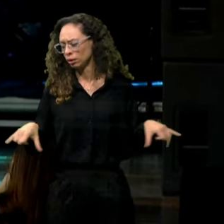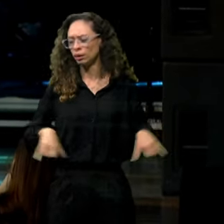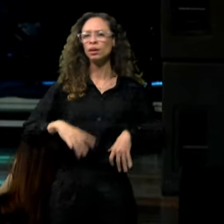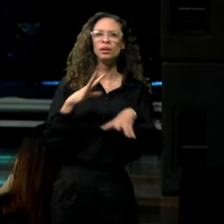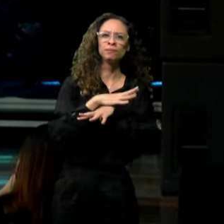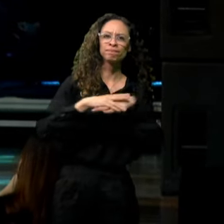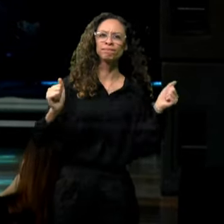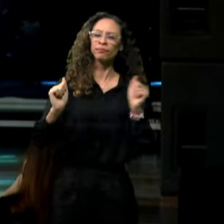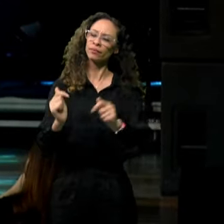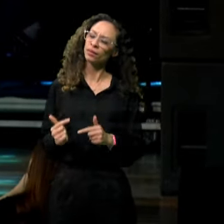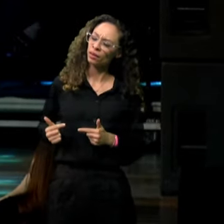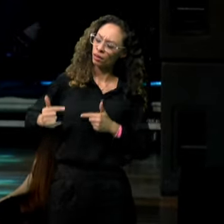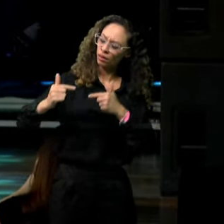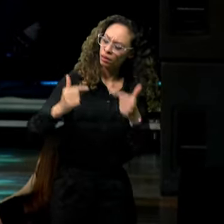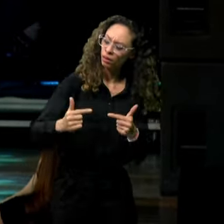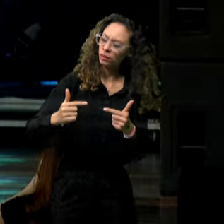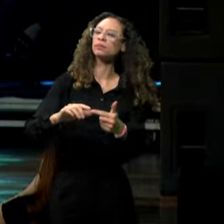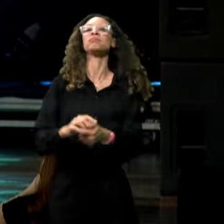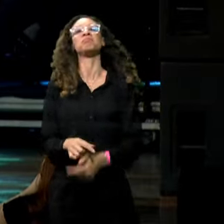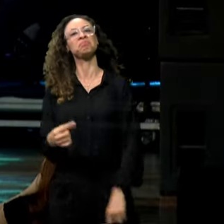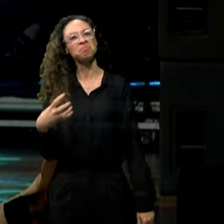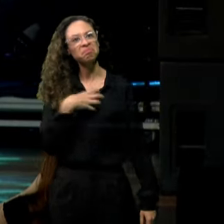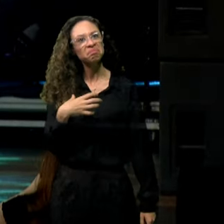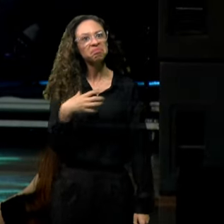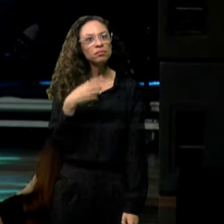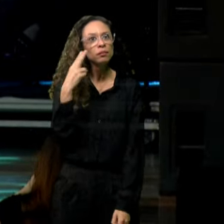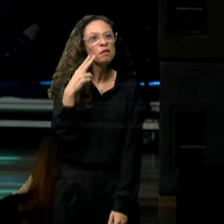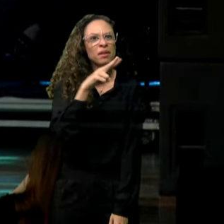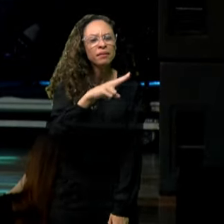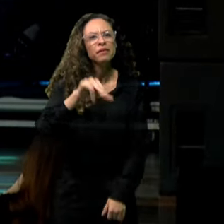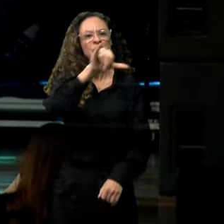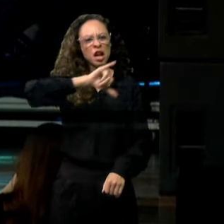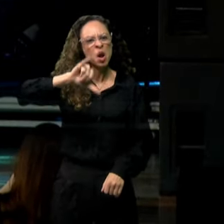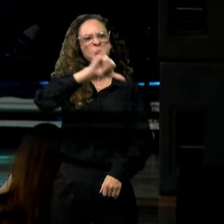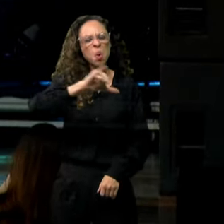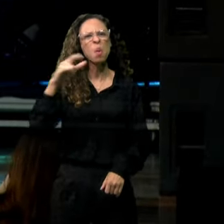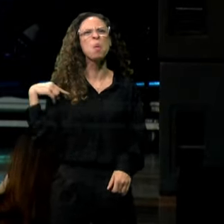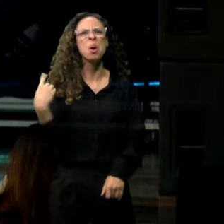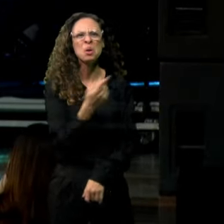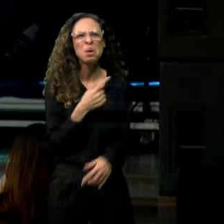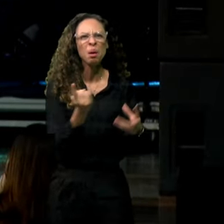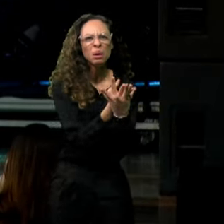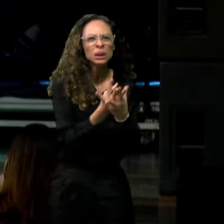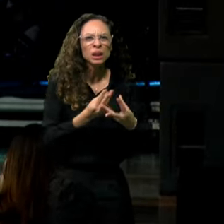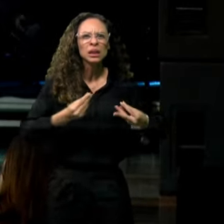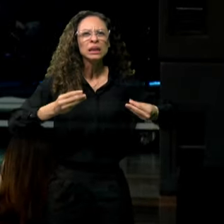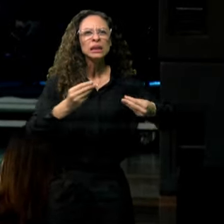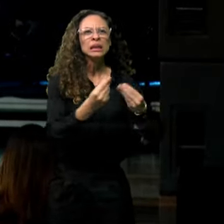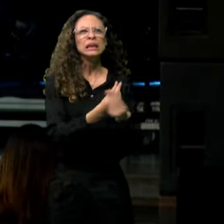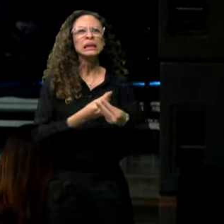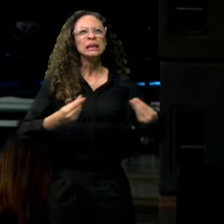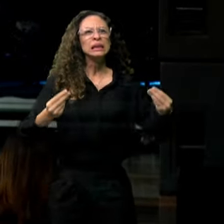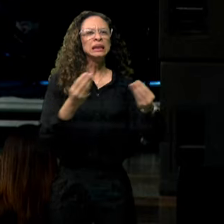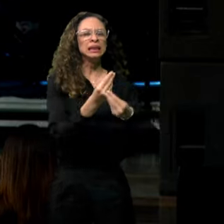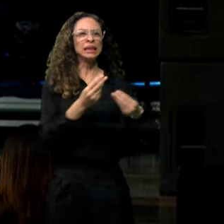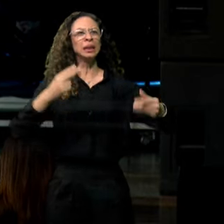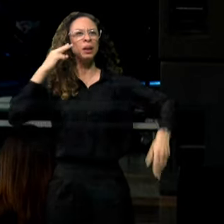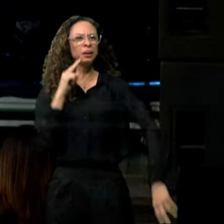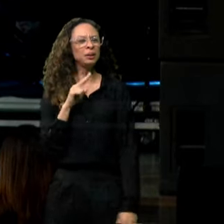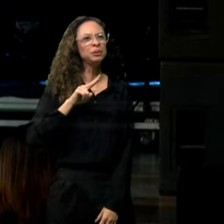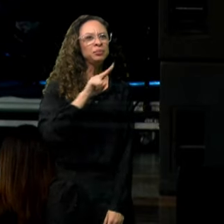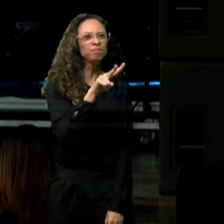das batalhas aí está Essência esse olho que nós precisamos de fato sacaria a